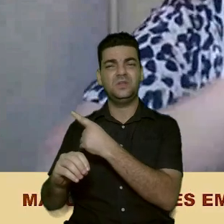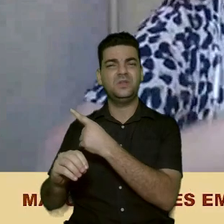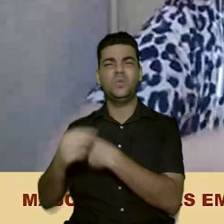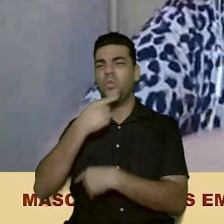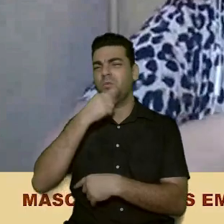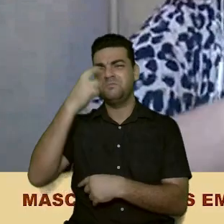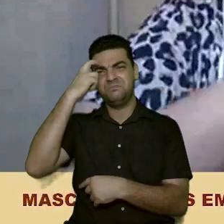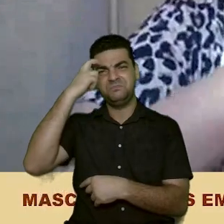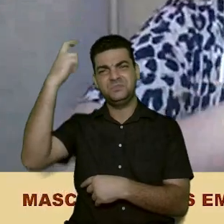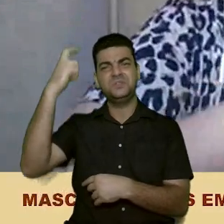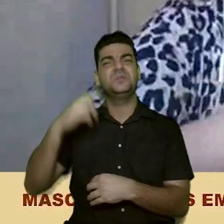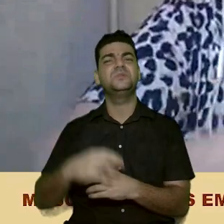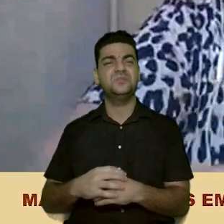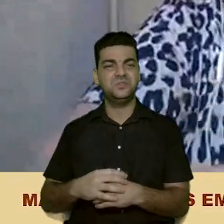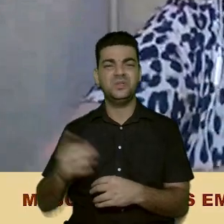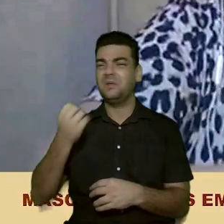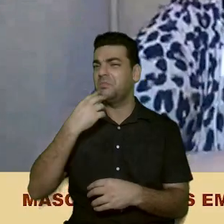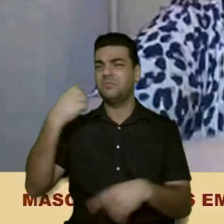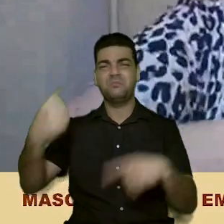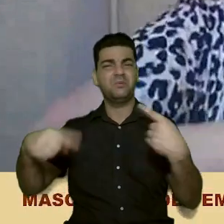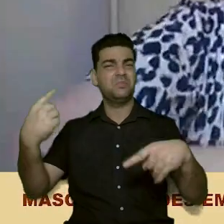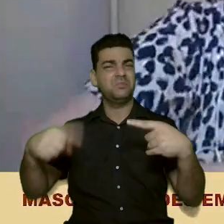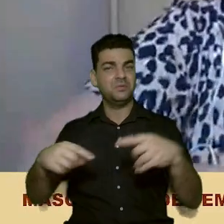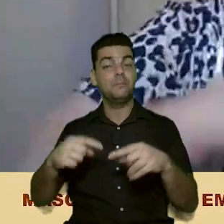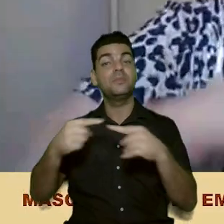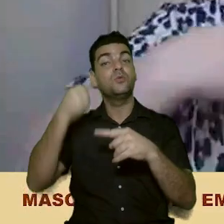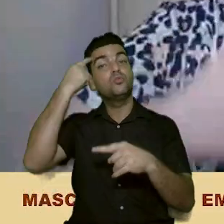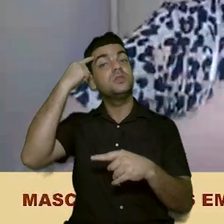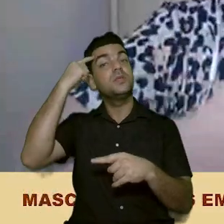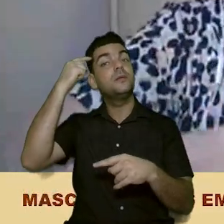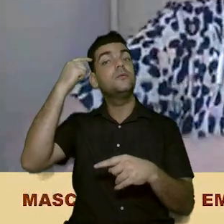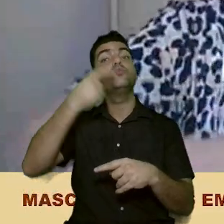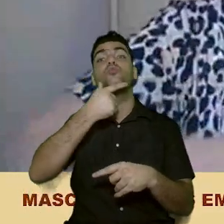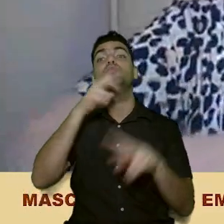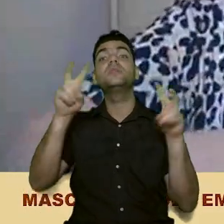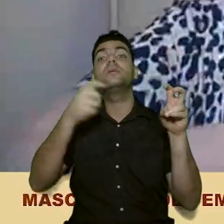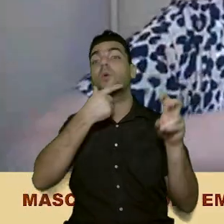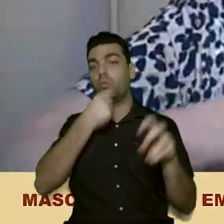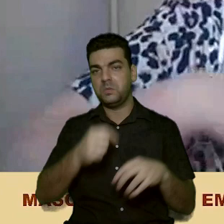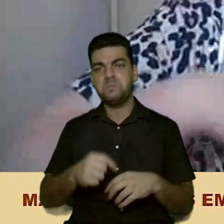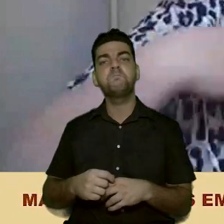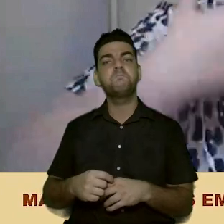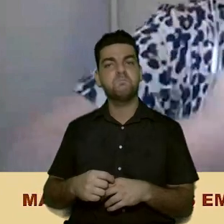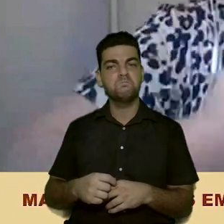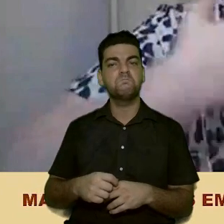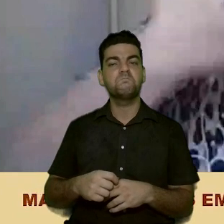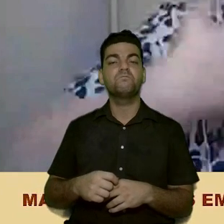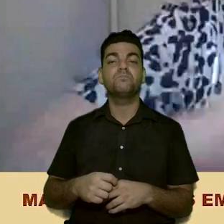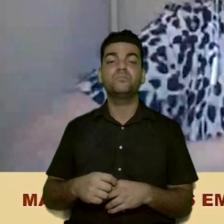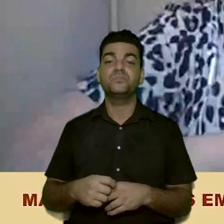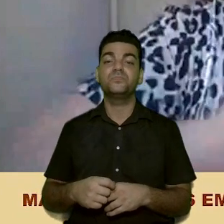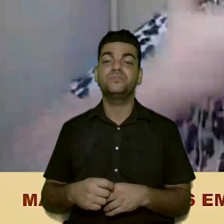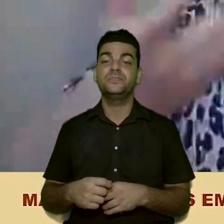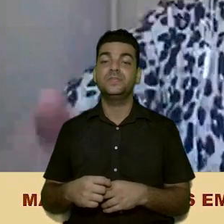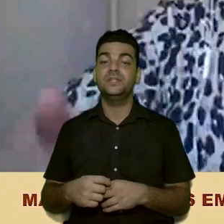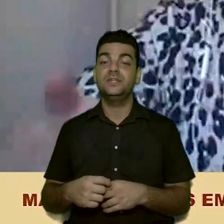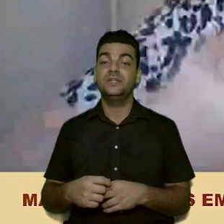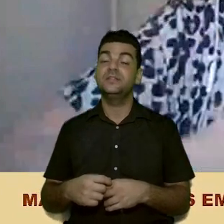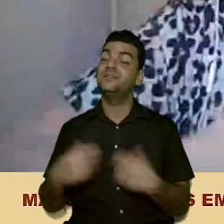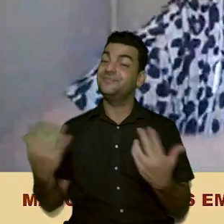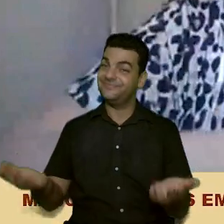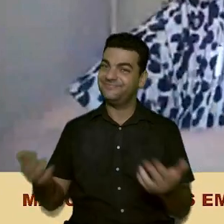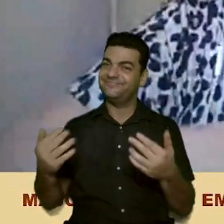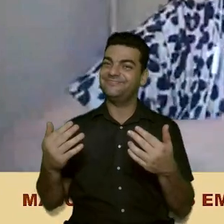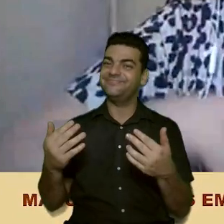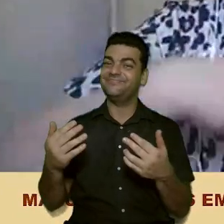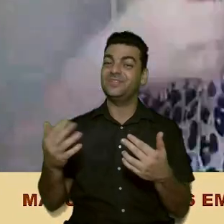traz debates extremamente relevantes sobre masculinidades, então estou louca para ouvi-lo também. E, bom, como você falou, né,